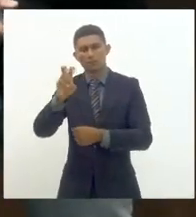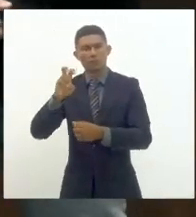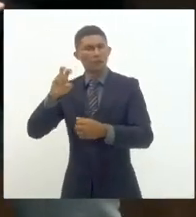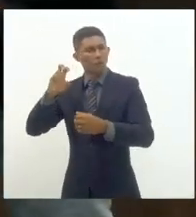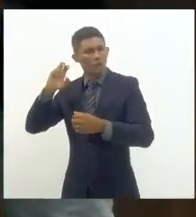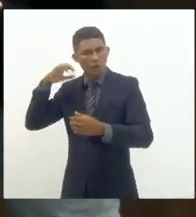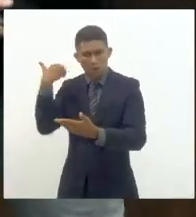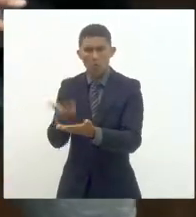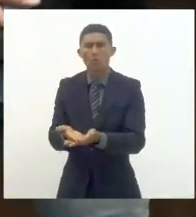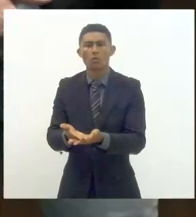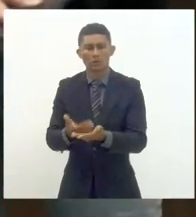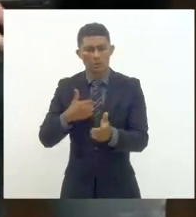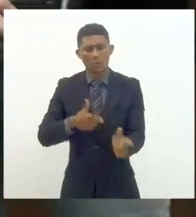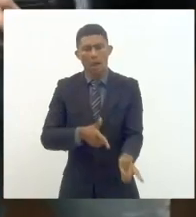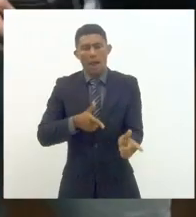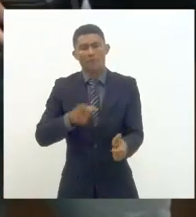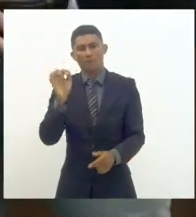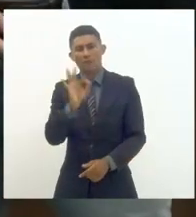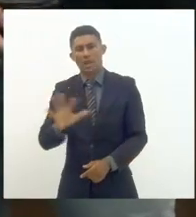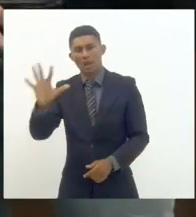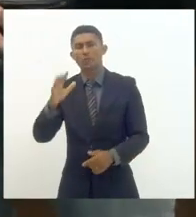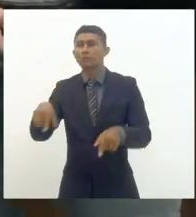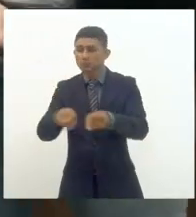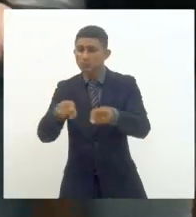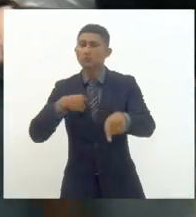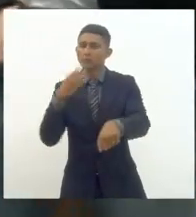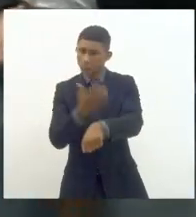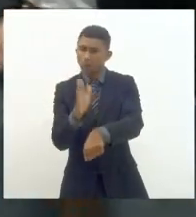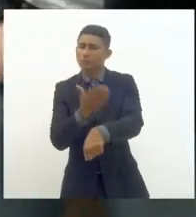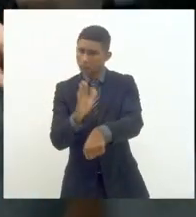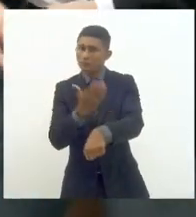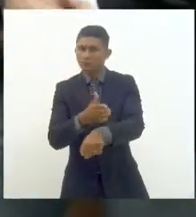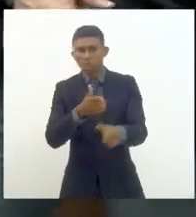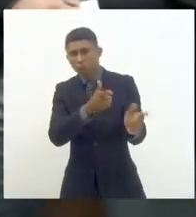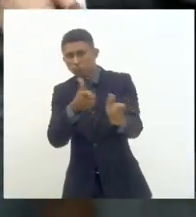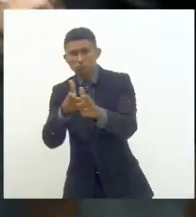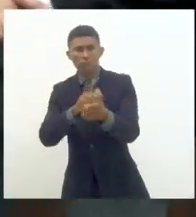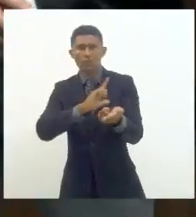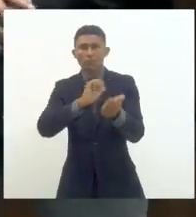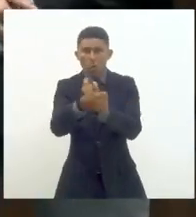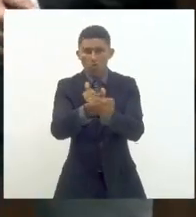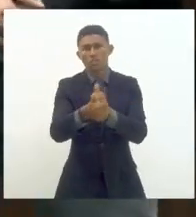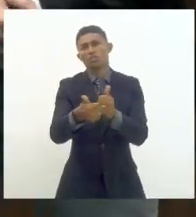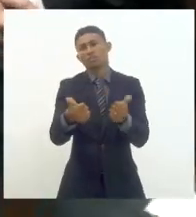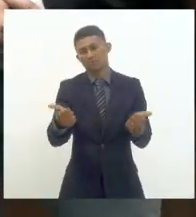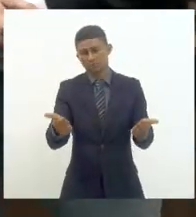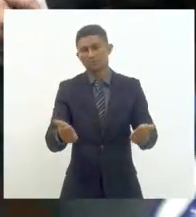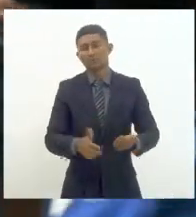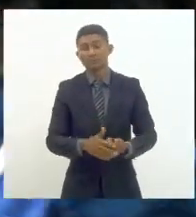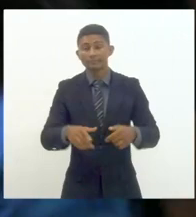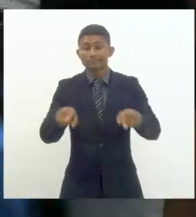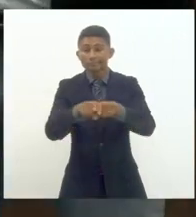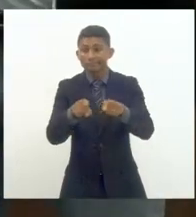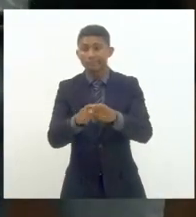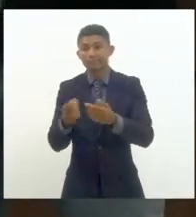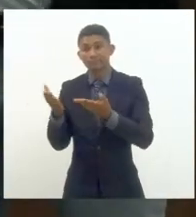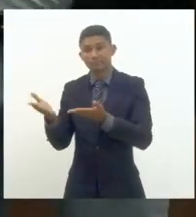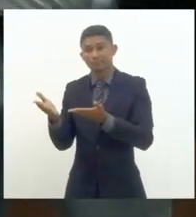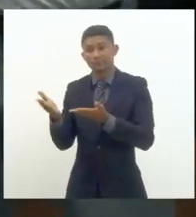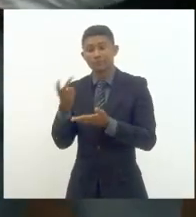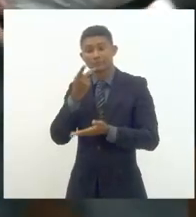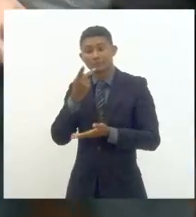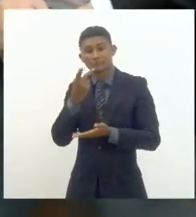federal, pratico tiro esportivo, e assim como bem disse o deputado Alexandre Freitas, que nós possamos